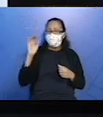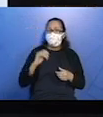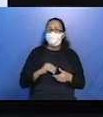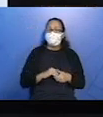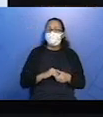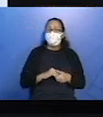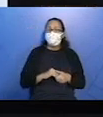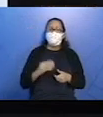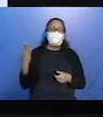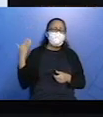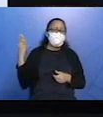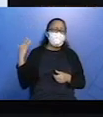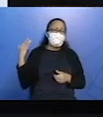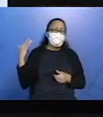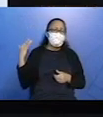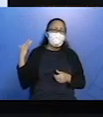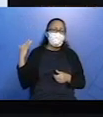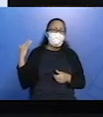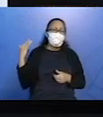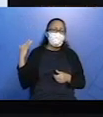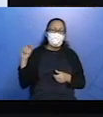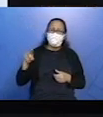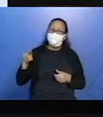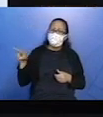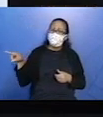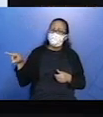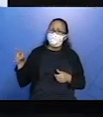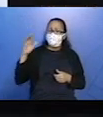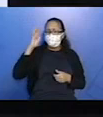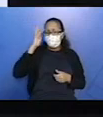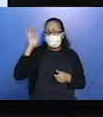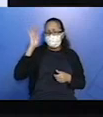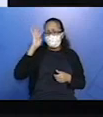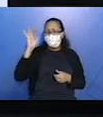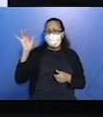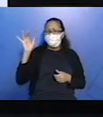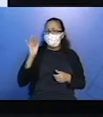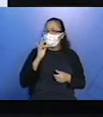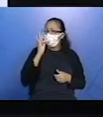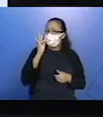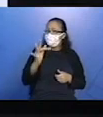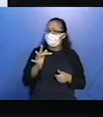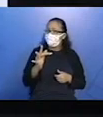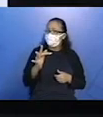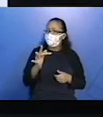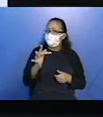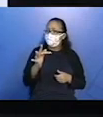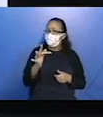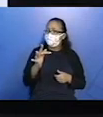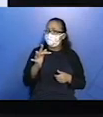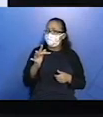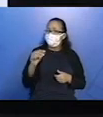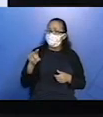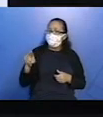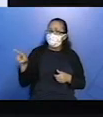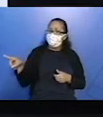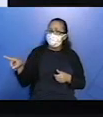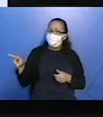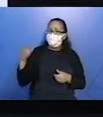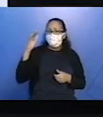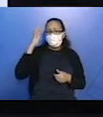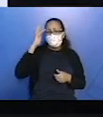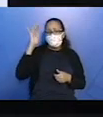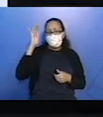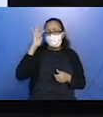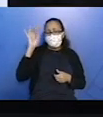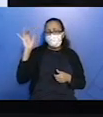E no passado? Eles sonharam. E no futuro? Eles